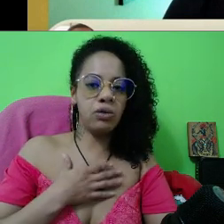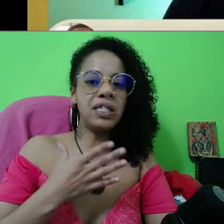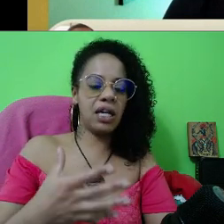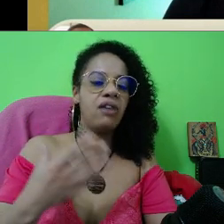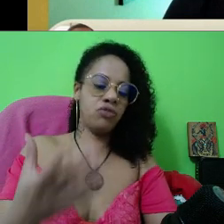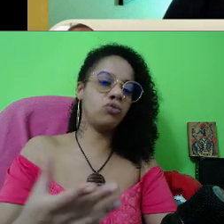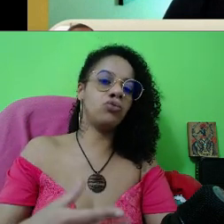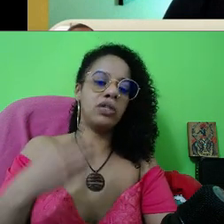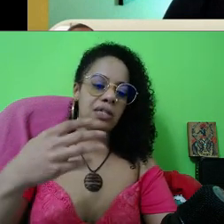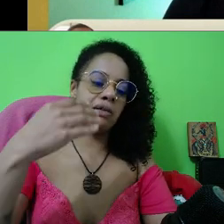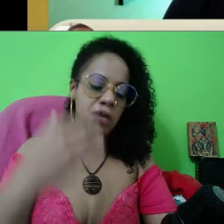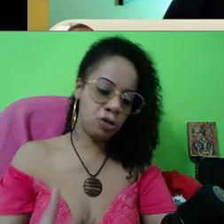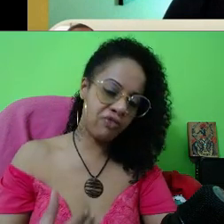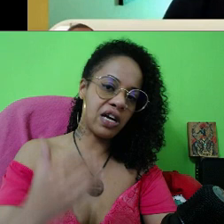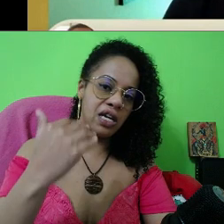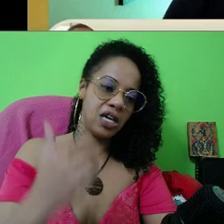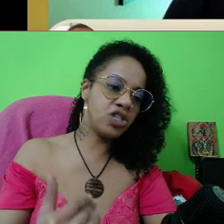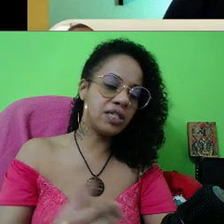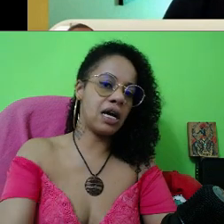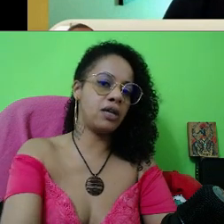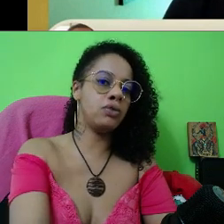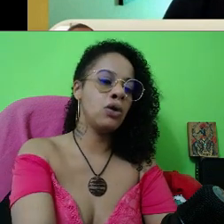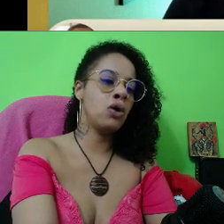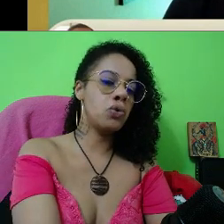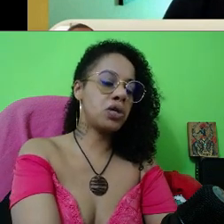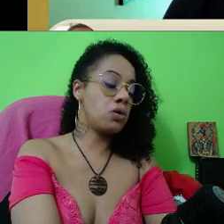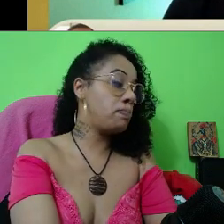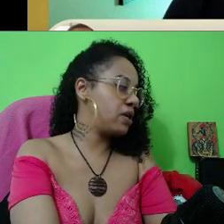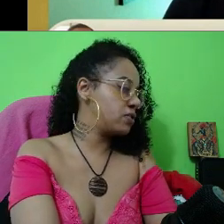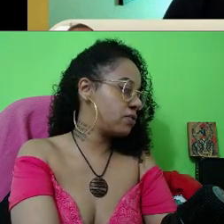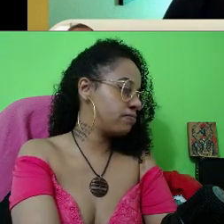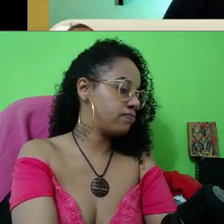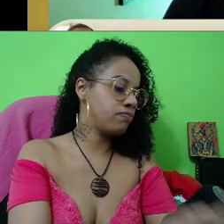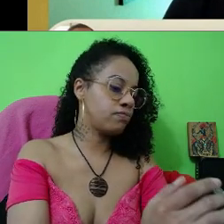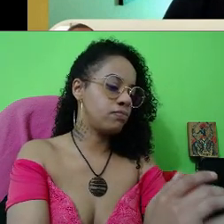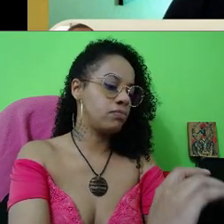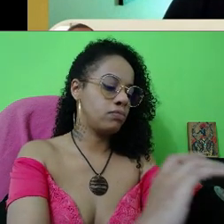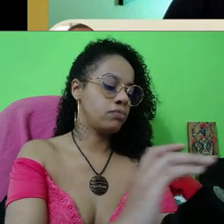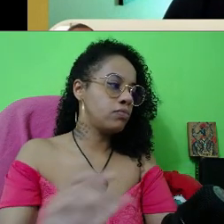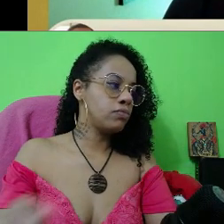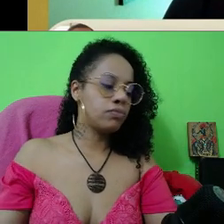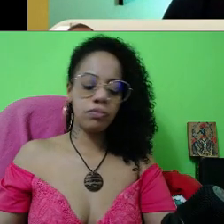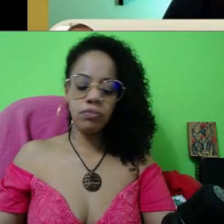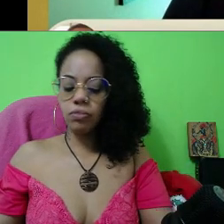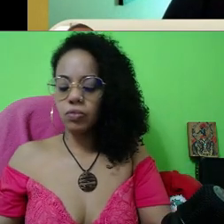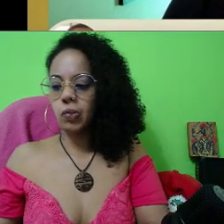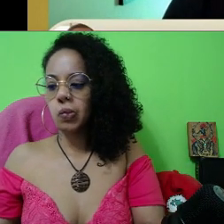mas eu escrevo tudo exatamente para ficar ali registrado o que eu penso